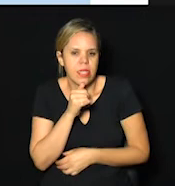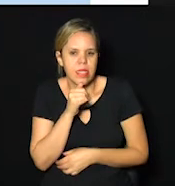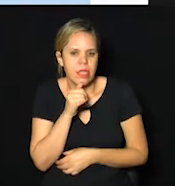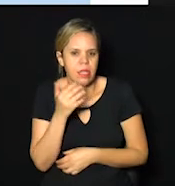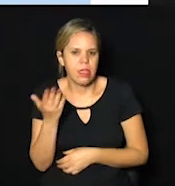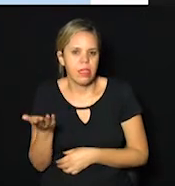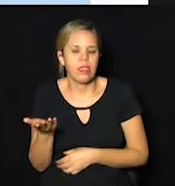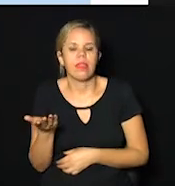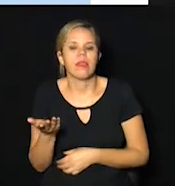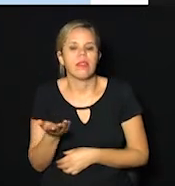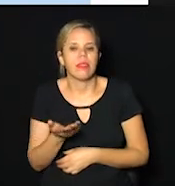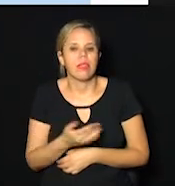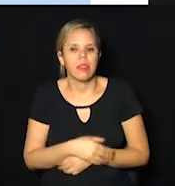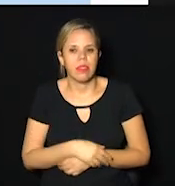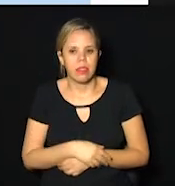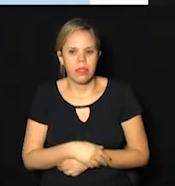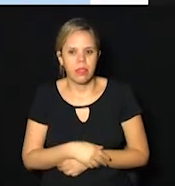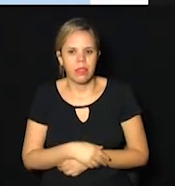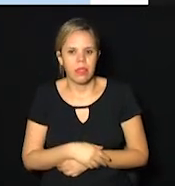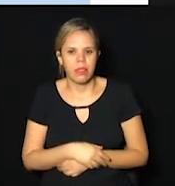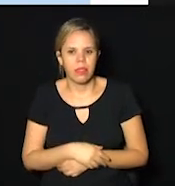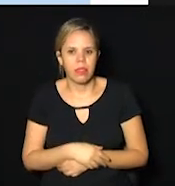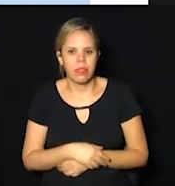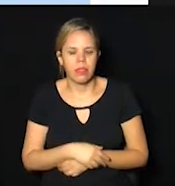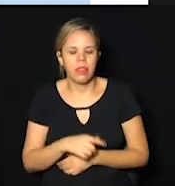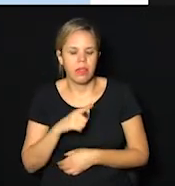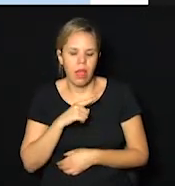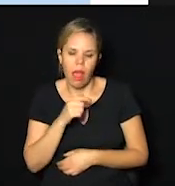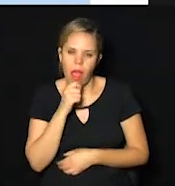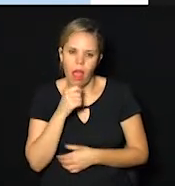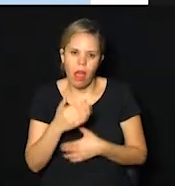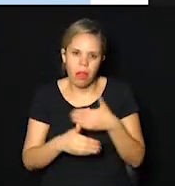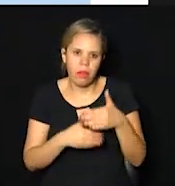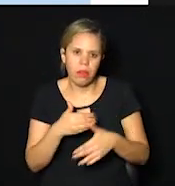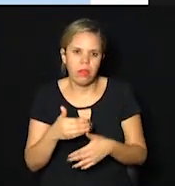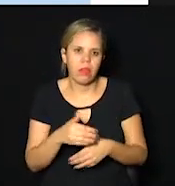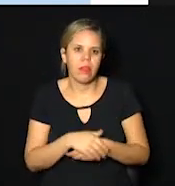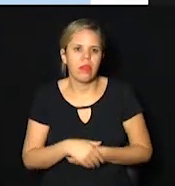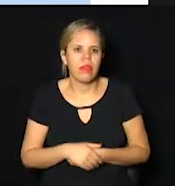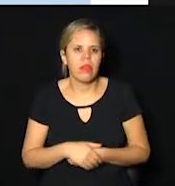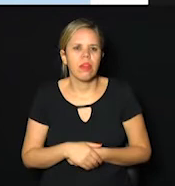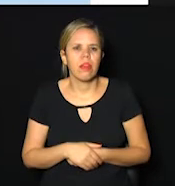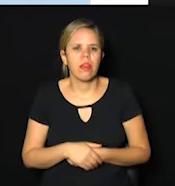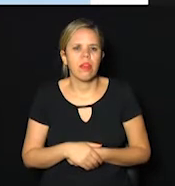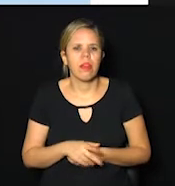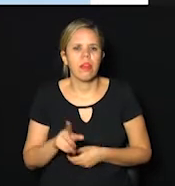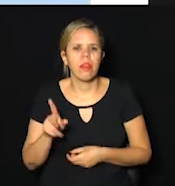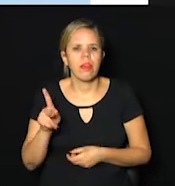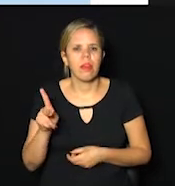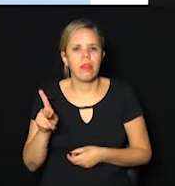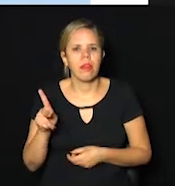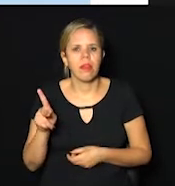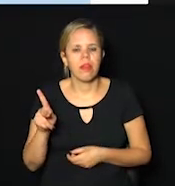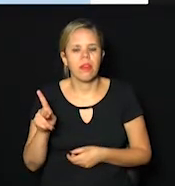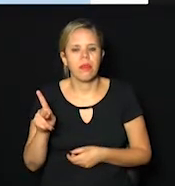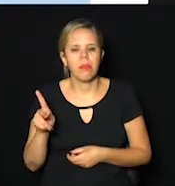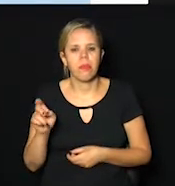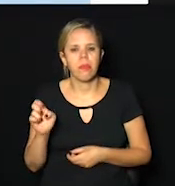este, em determinadas cidades há uma tendência de pêndulo, não sei se vocês já notaram isso. Então tem dois grandes